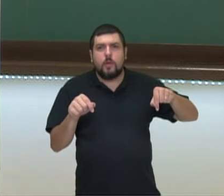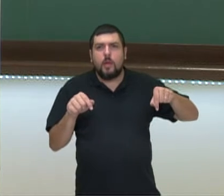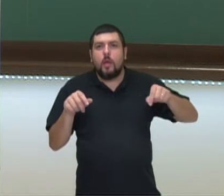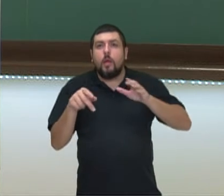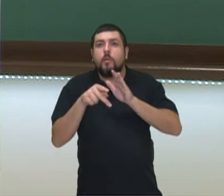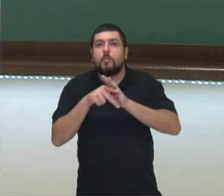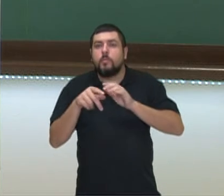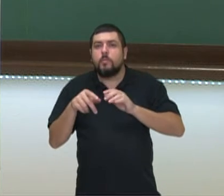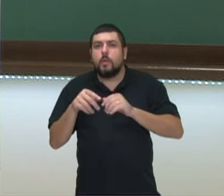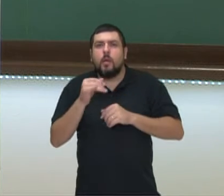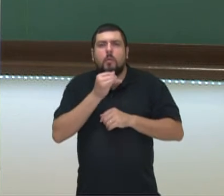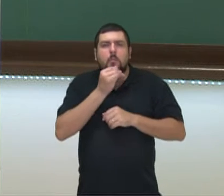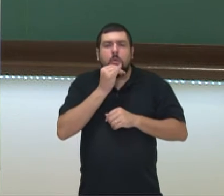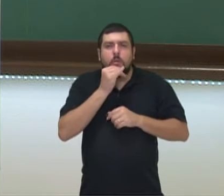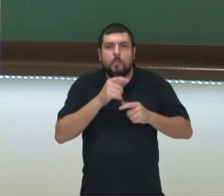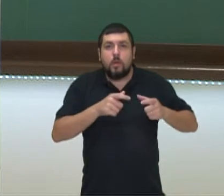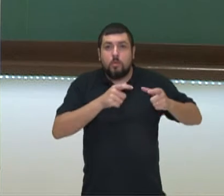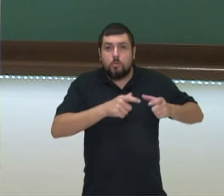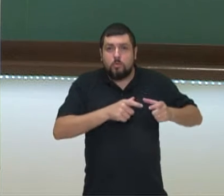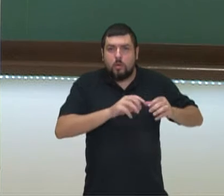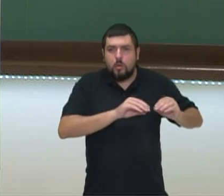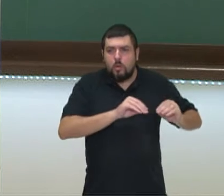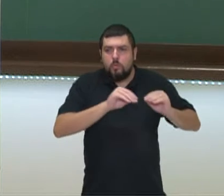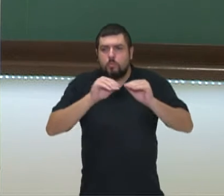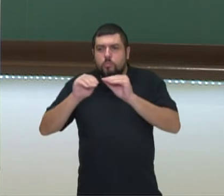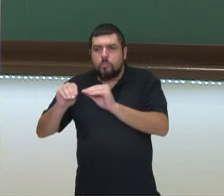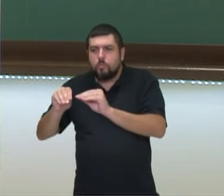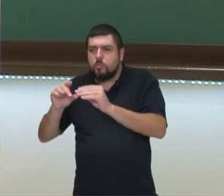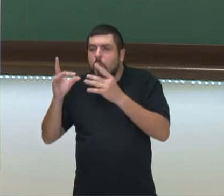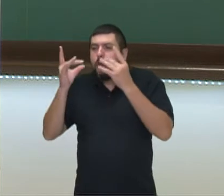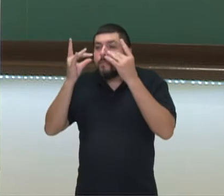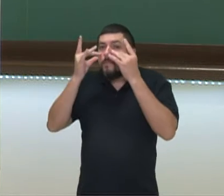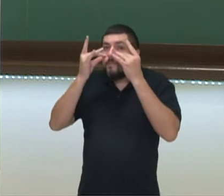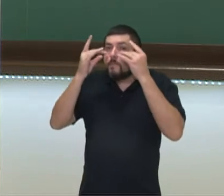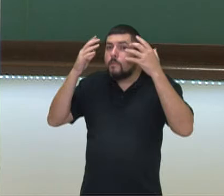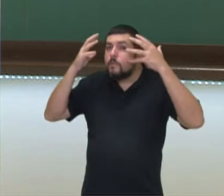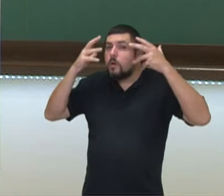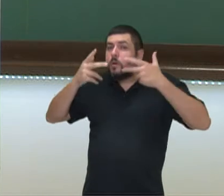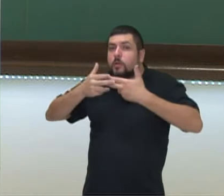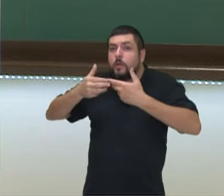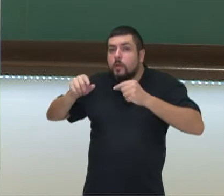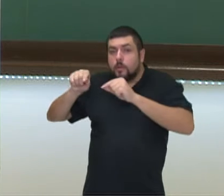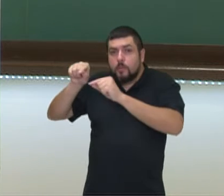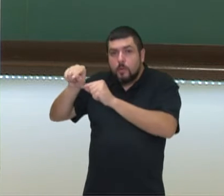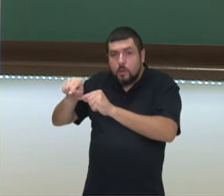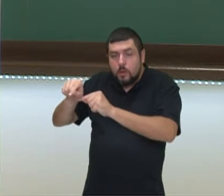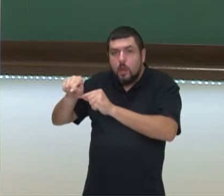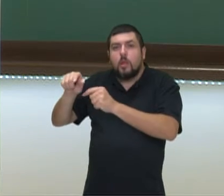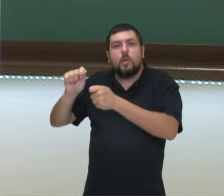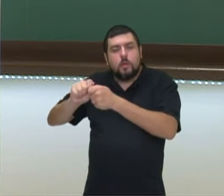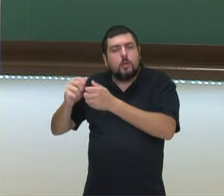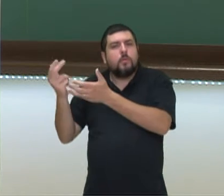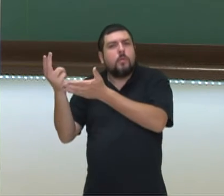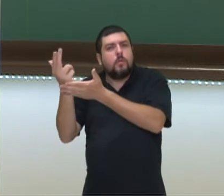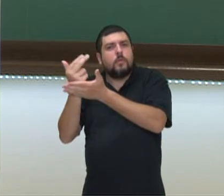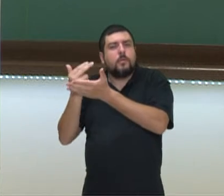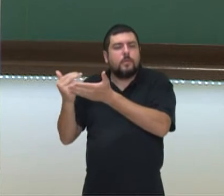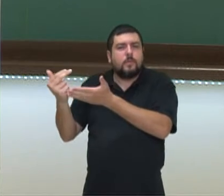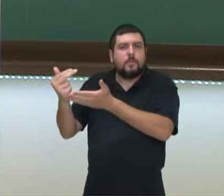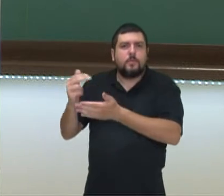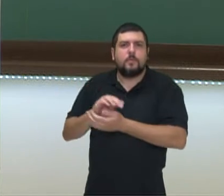um animal, se estabeleceu em outra, ele fazia esse retrato, né, desse animal que ele havia visto nessa outra região. Então aqui